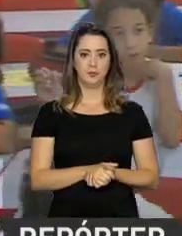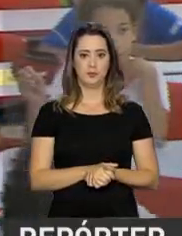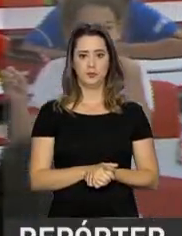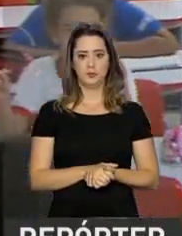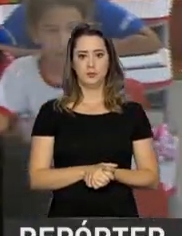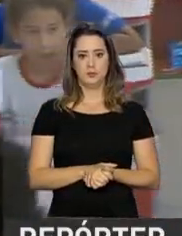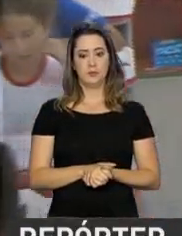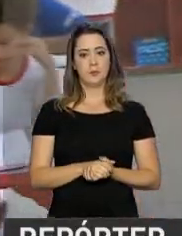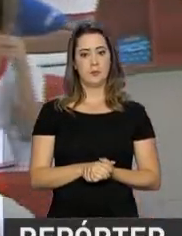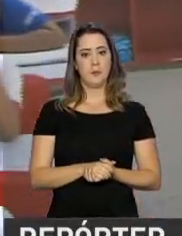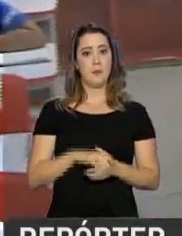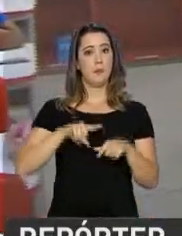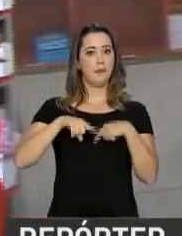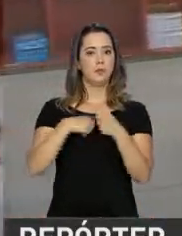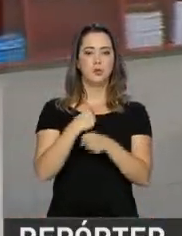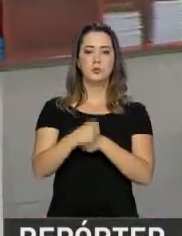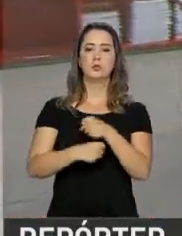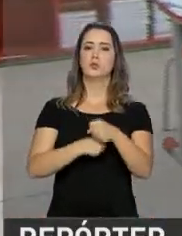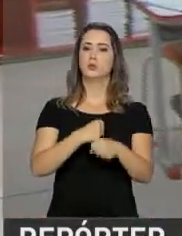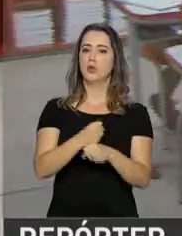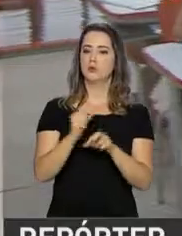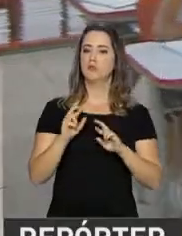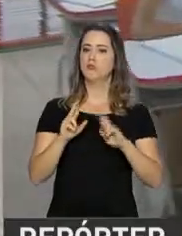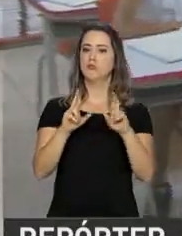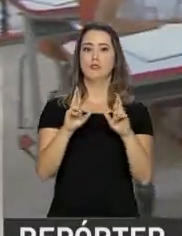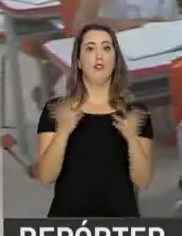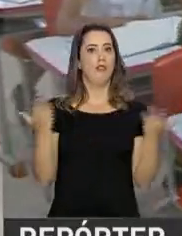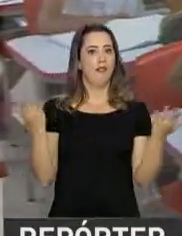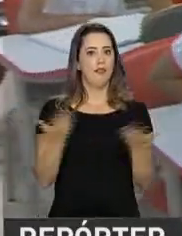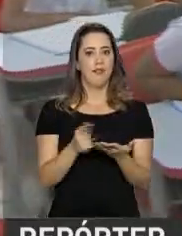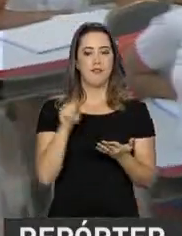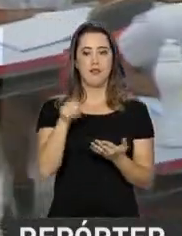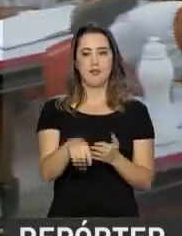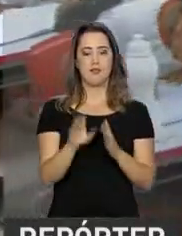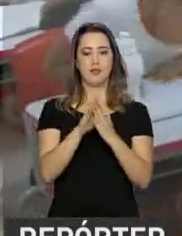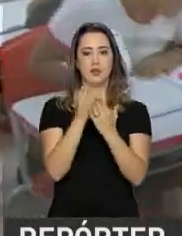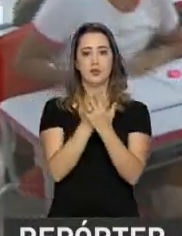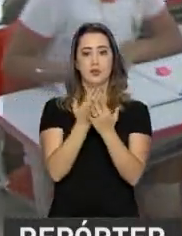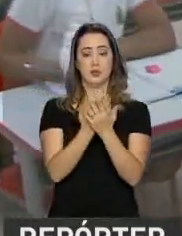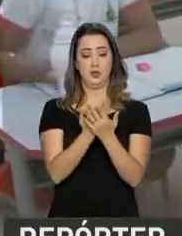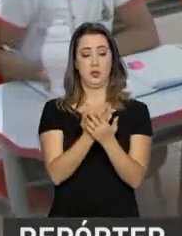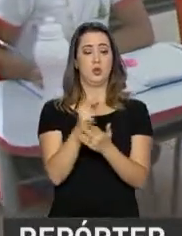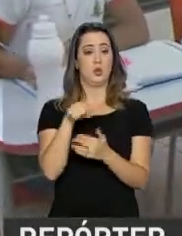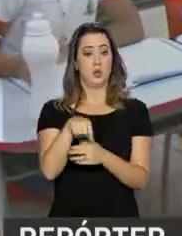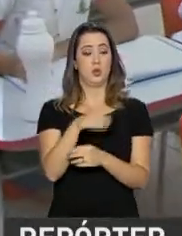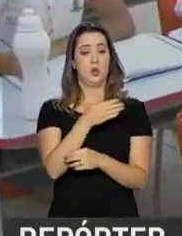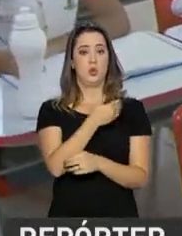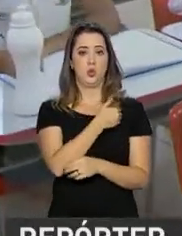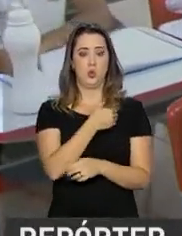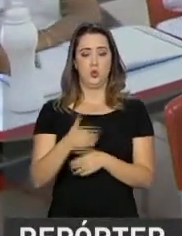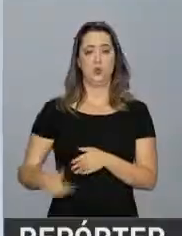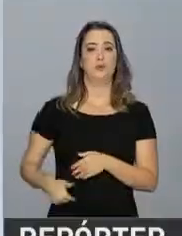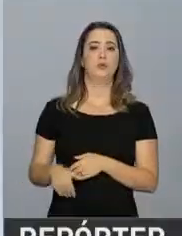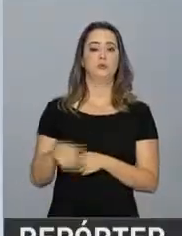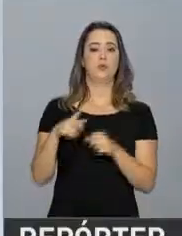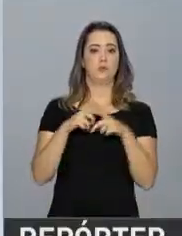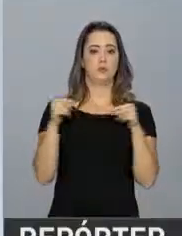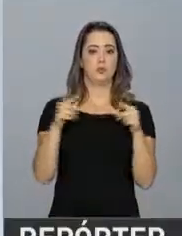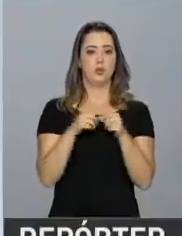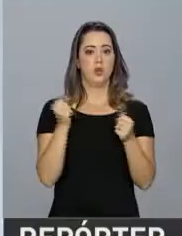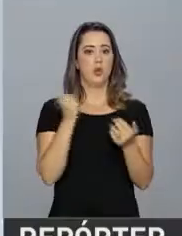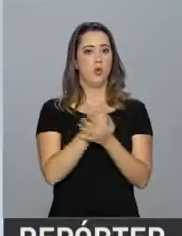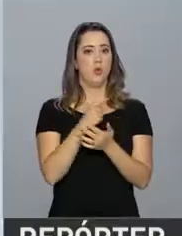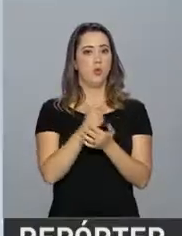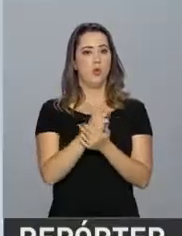depois de anos esperando finalmente essa escola fundamental da rede pública de brasília comprou